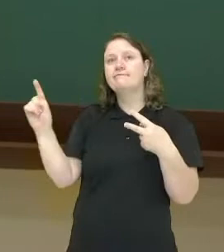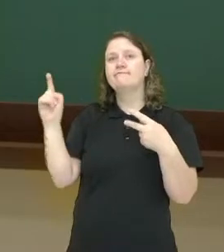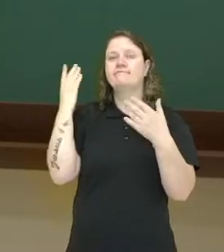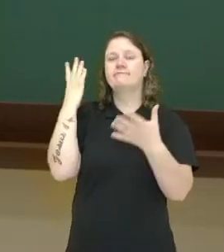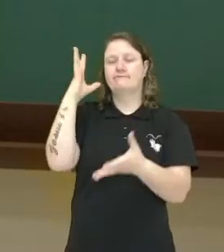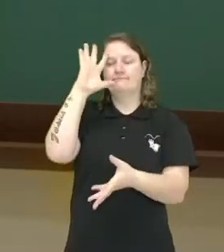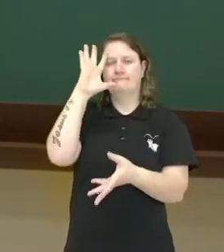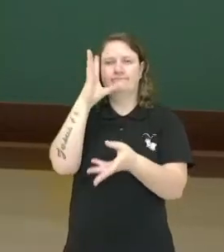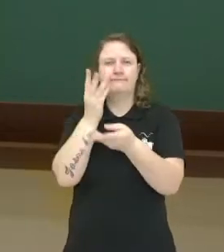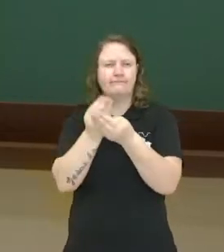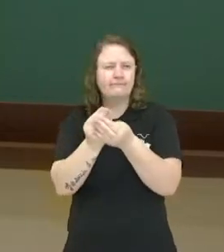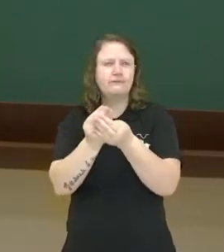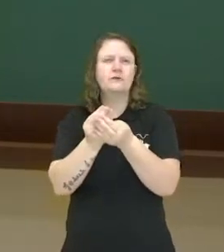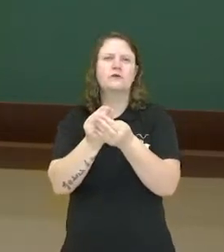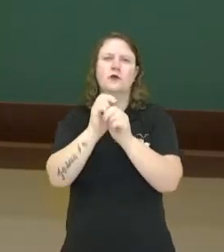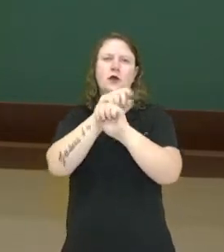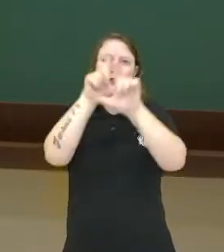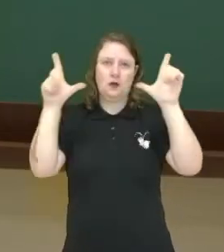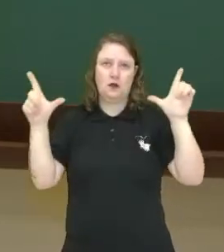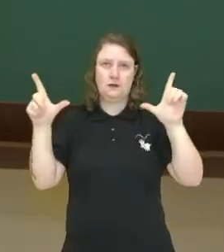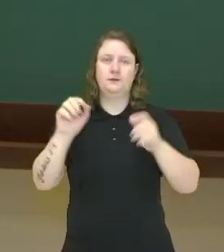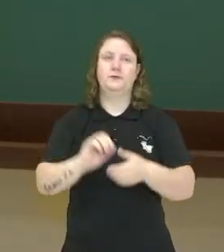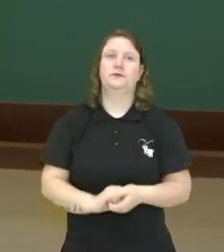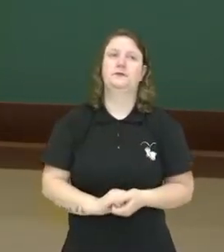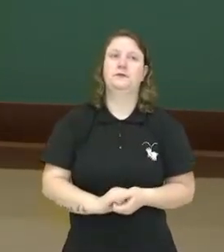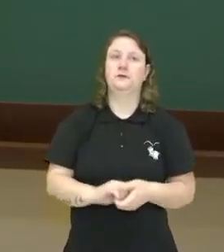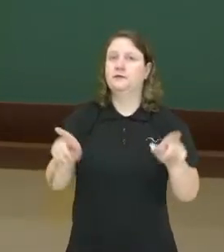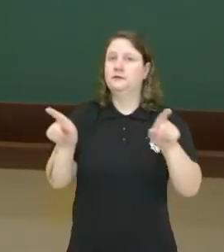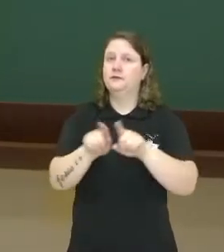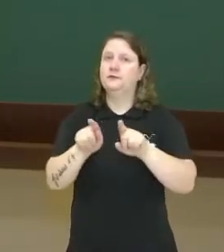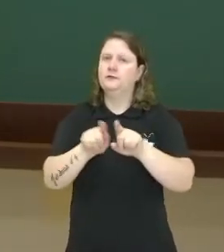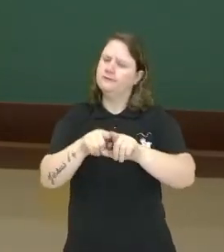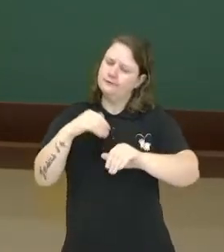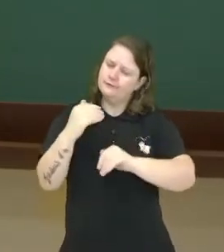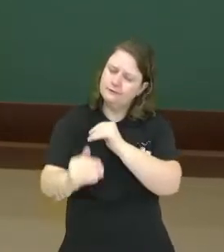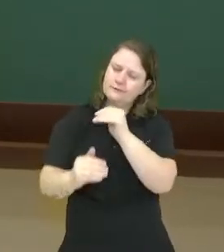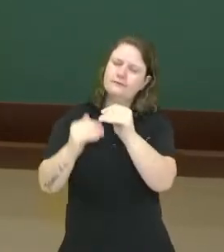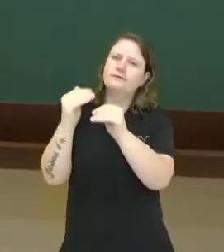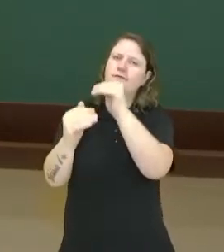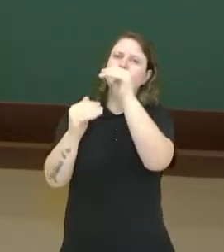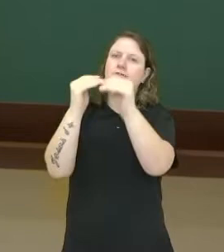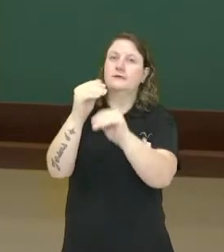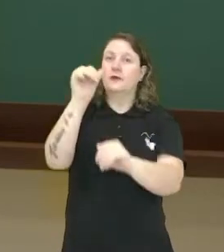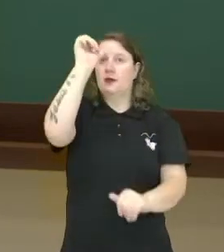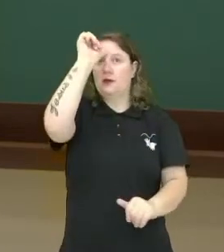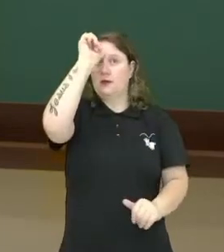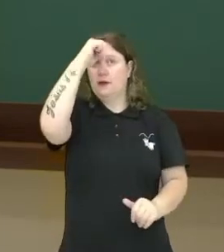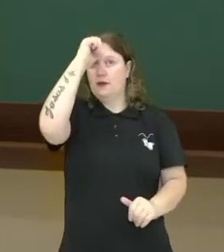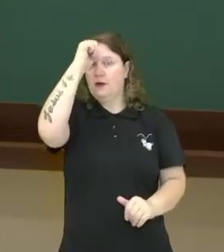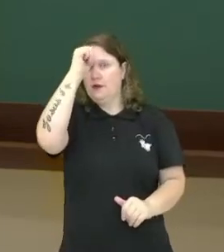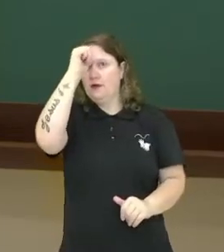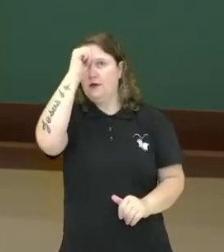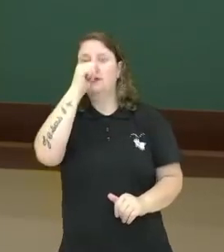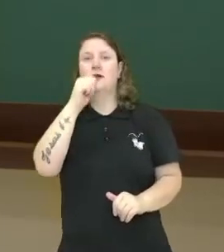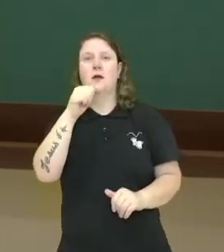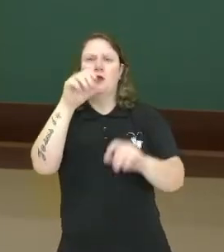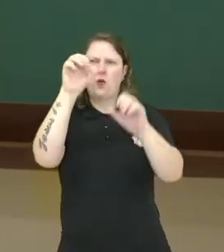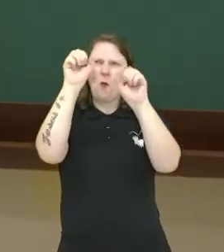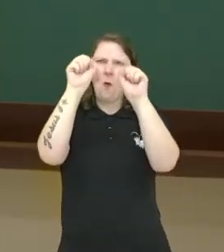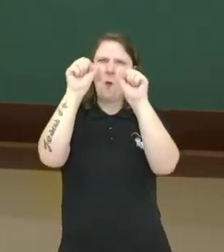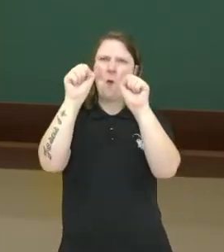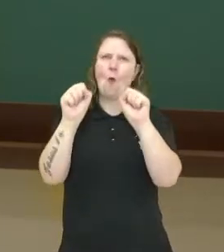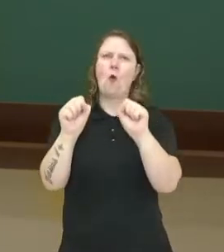essa classificação. E também compreender o desenvolvimento do processo que levou a Índia a esse status de potência